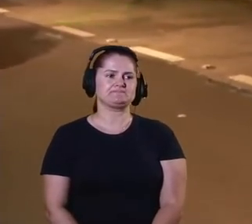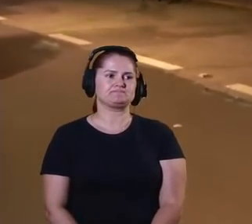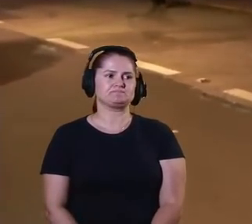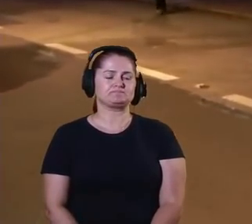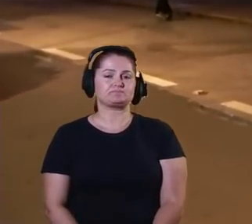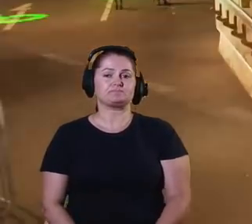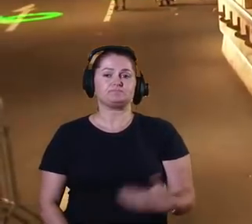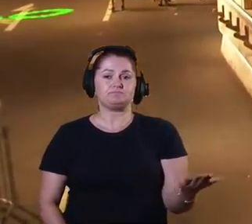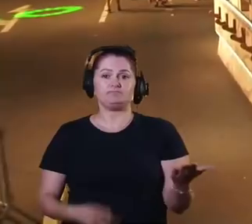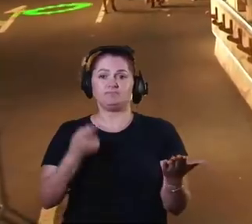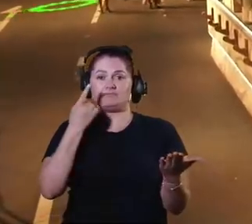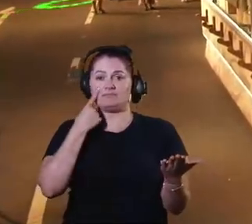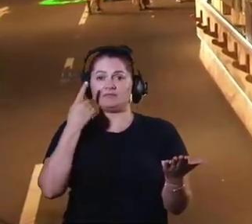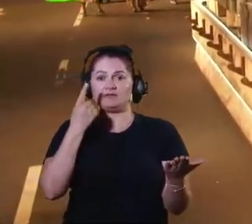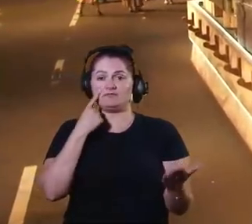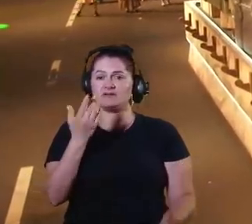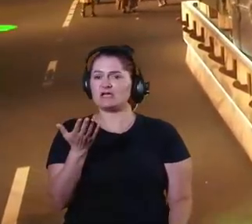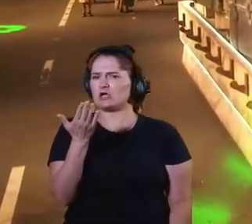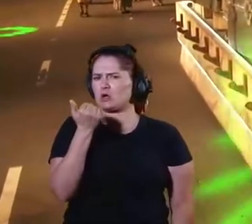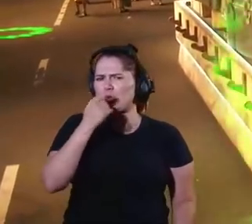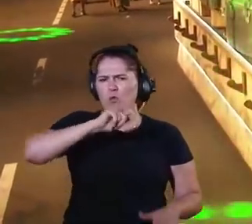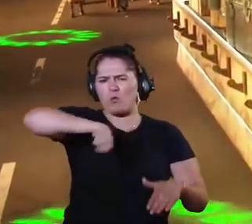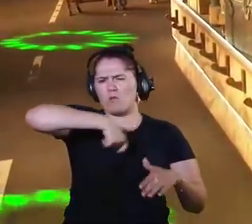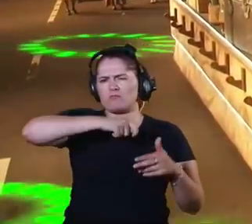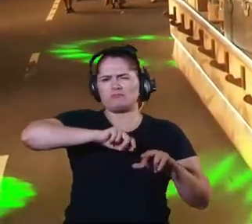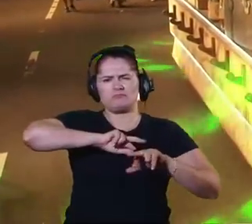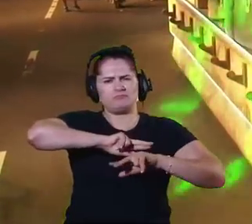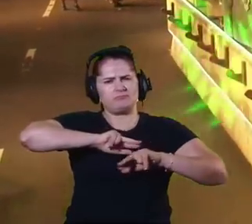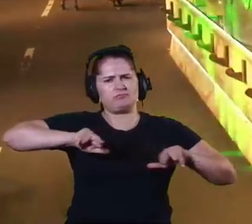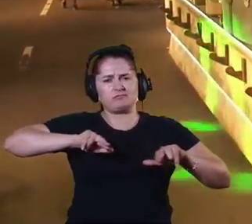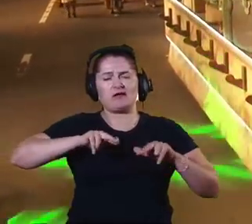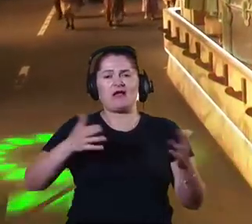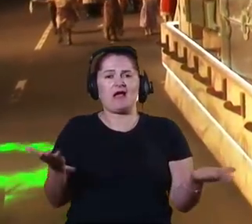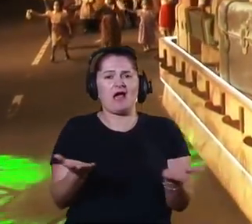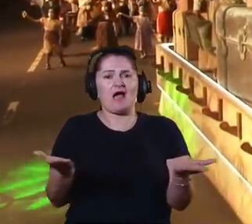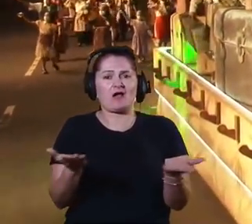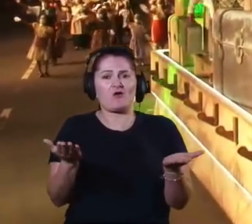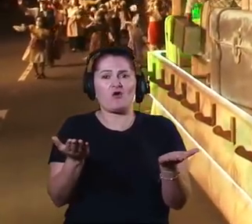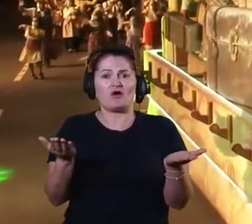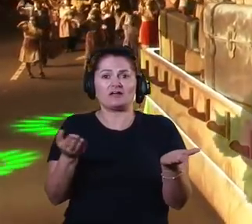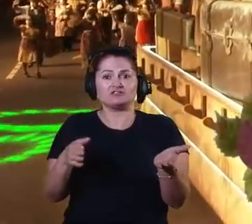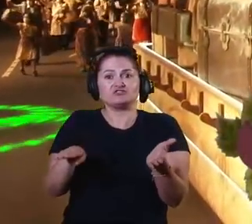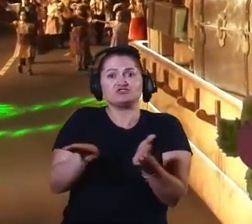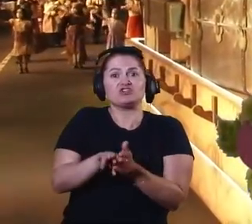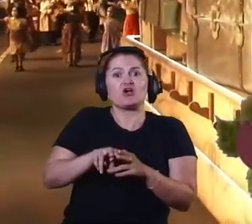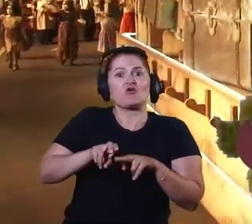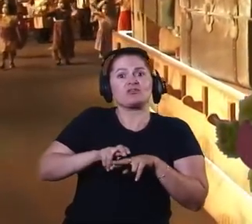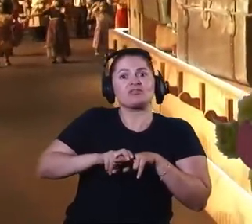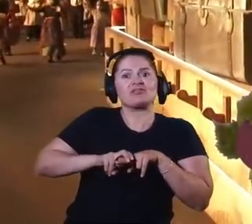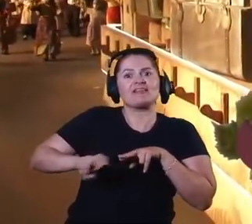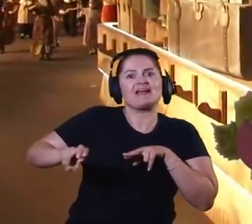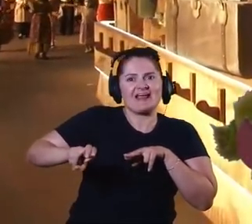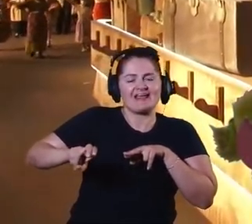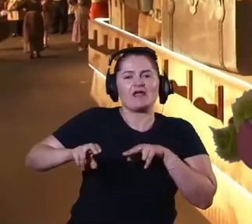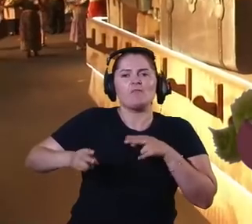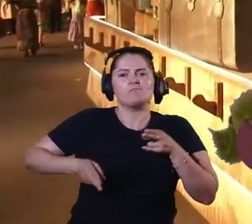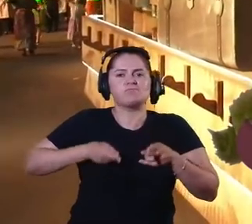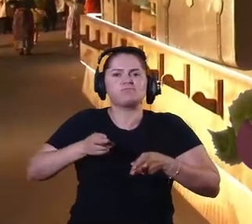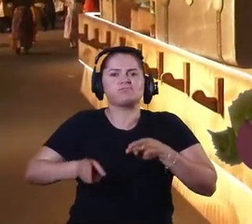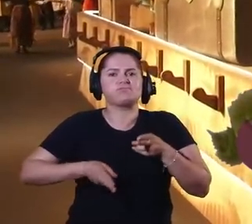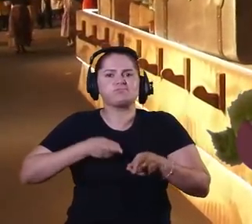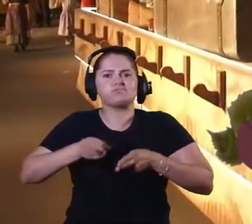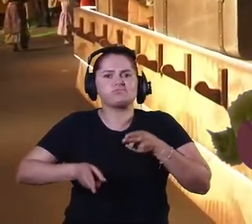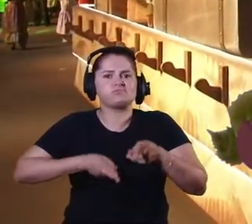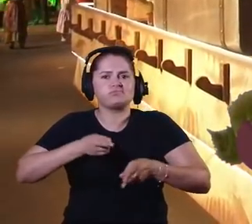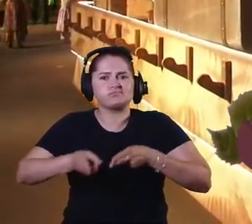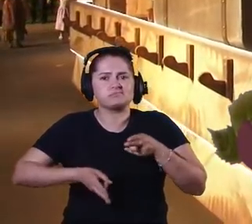da gastronomia comunidade reunida. E já estamos no trem, nos trilhos do progresso. No destaque agora para você